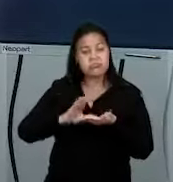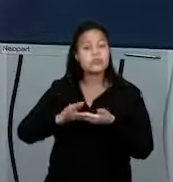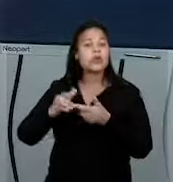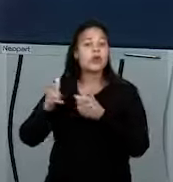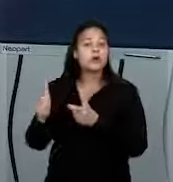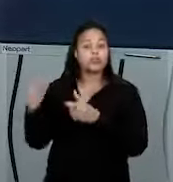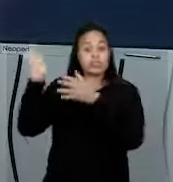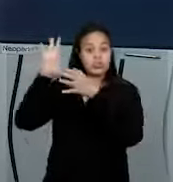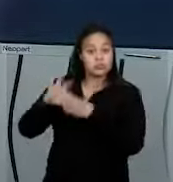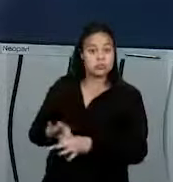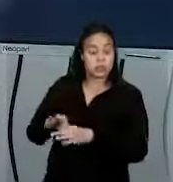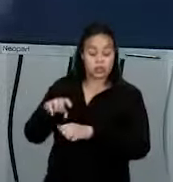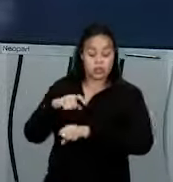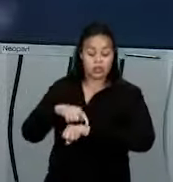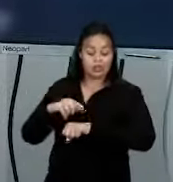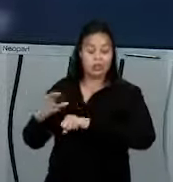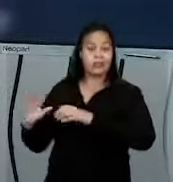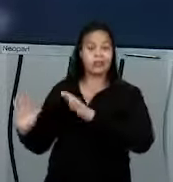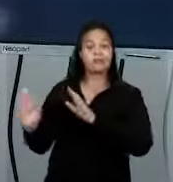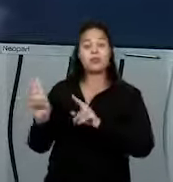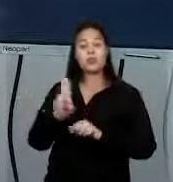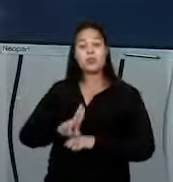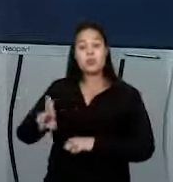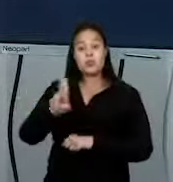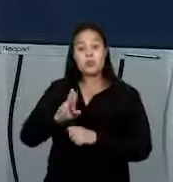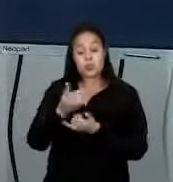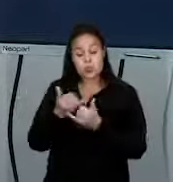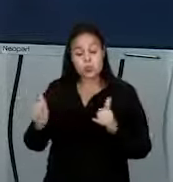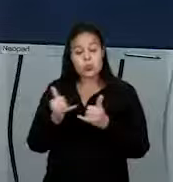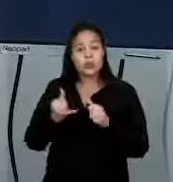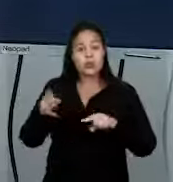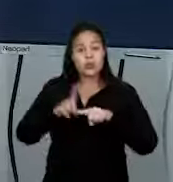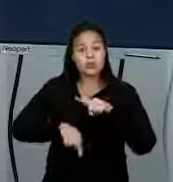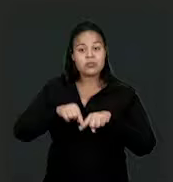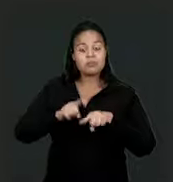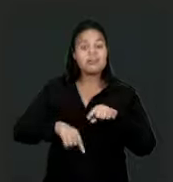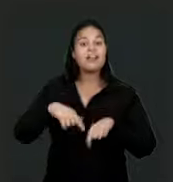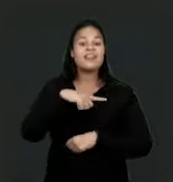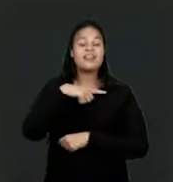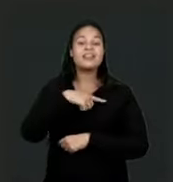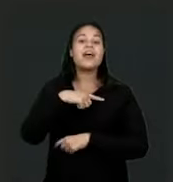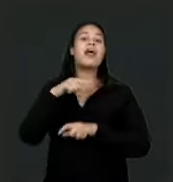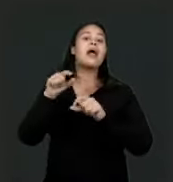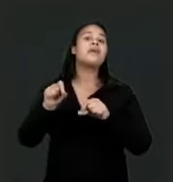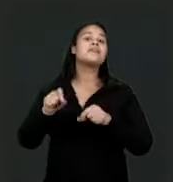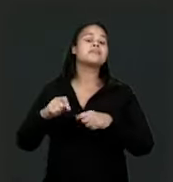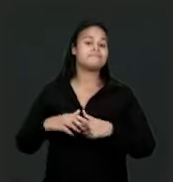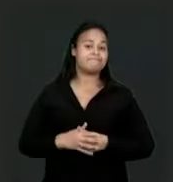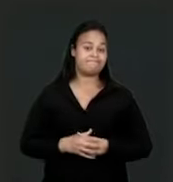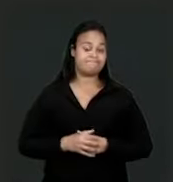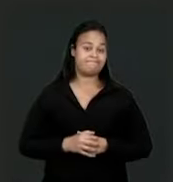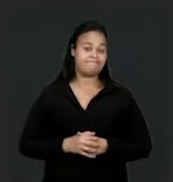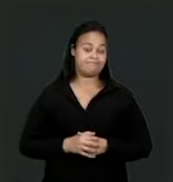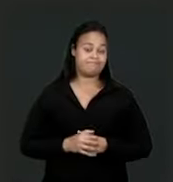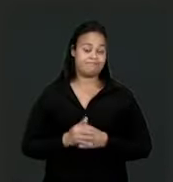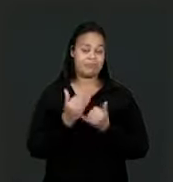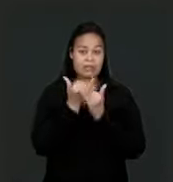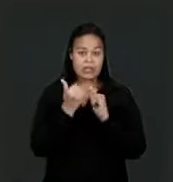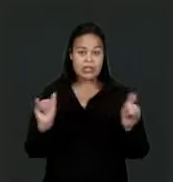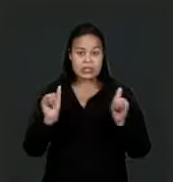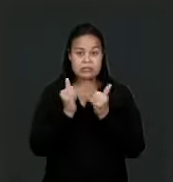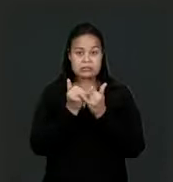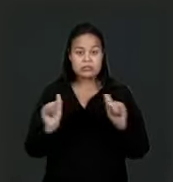diretamente ligada ao tempo de utilização desse equipamento, nós vamos ter que energia é igual